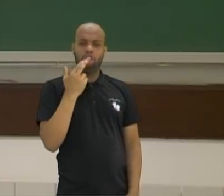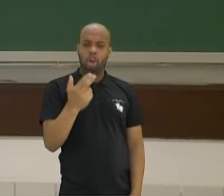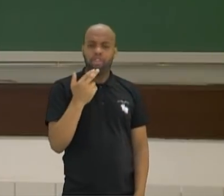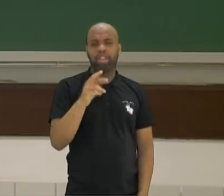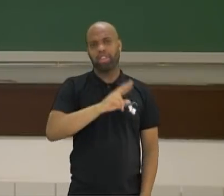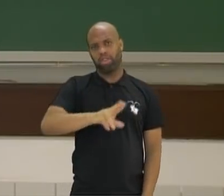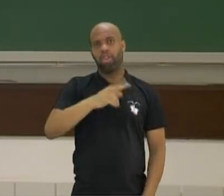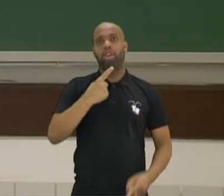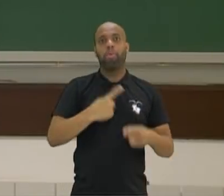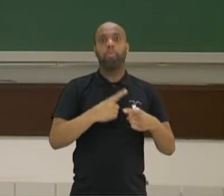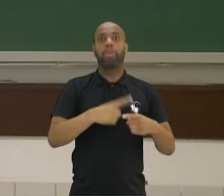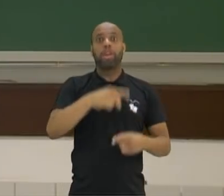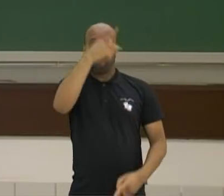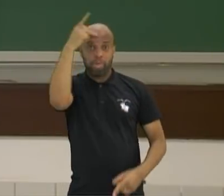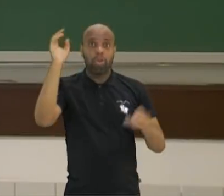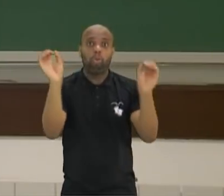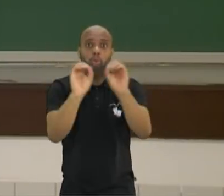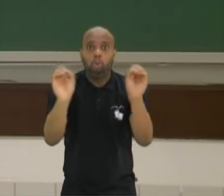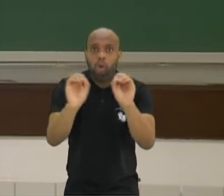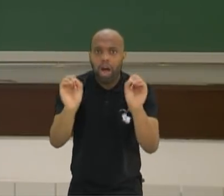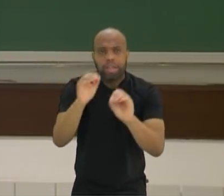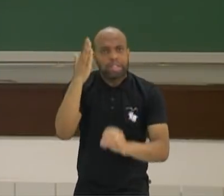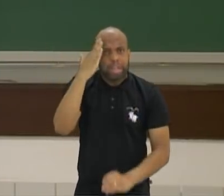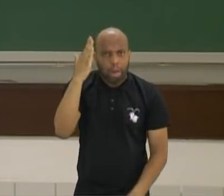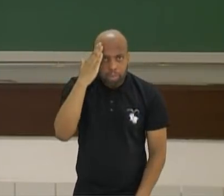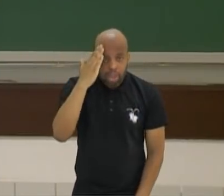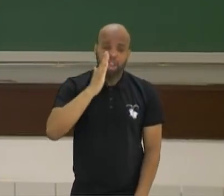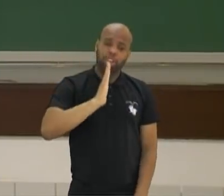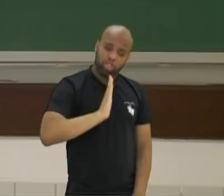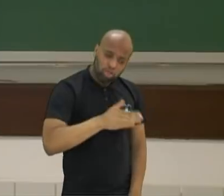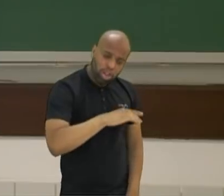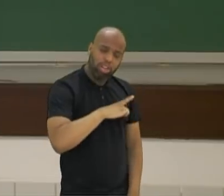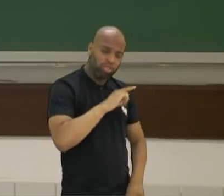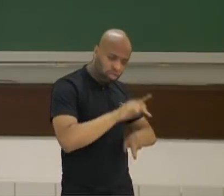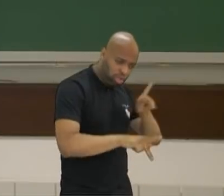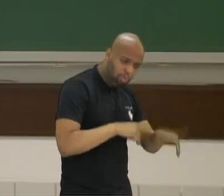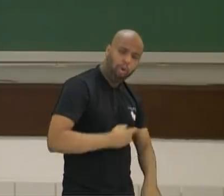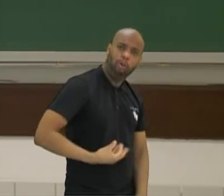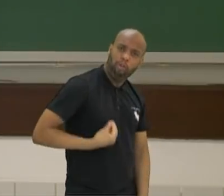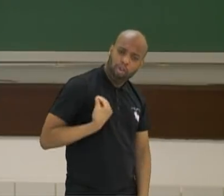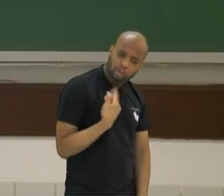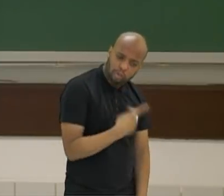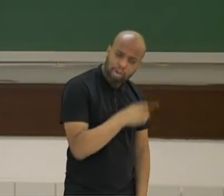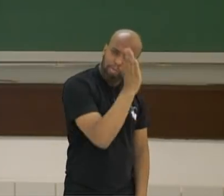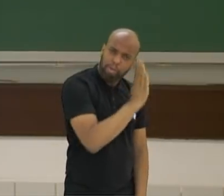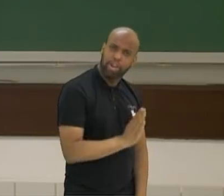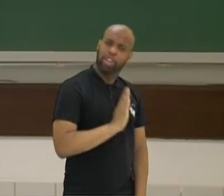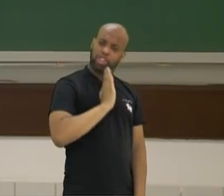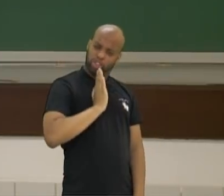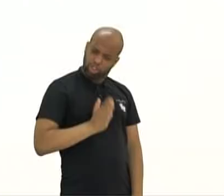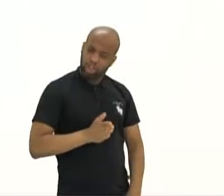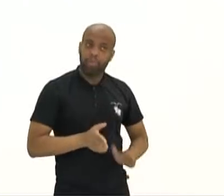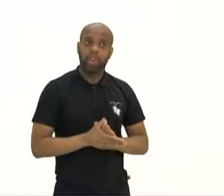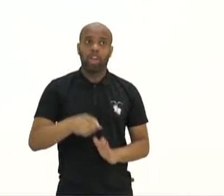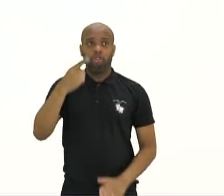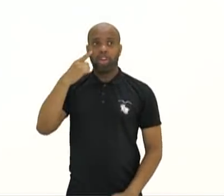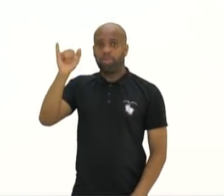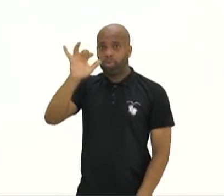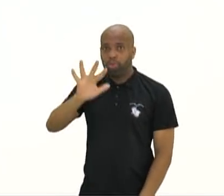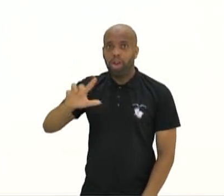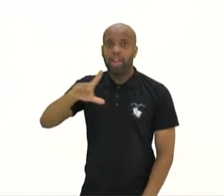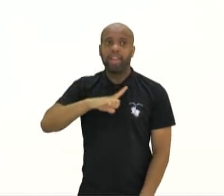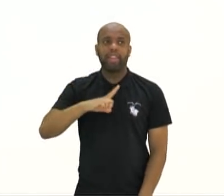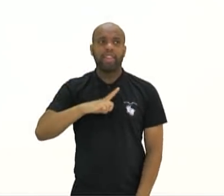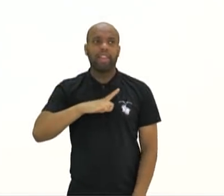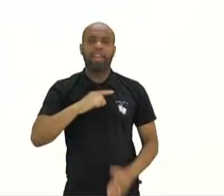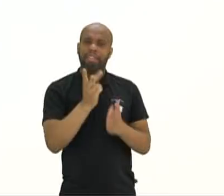que ninguém sabia. Algumas pessoas sabiam. Esses povos já estavam aqui. E aqui eu trago a imagem para vocês, de Oscar Pereira da